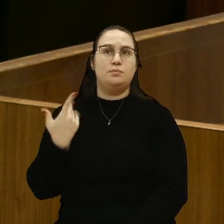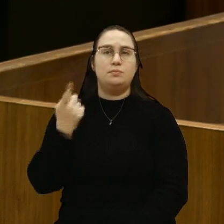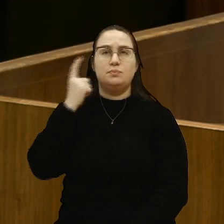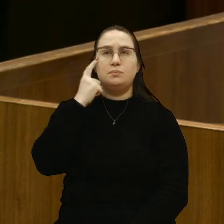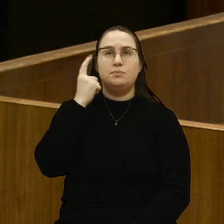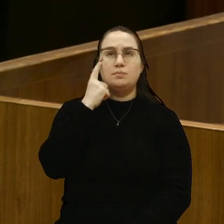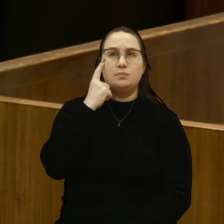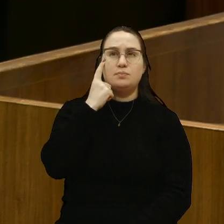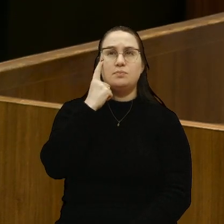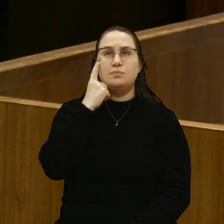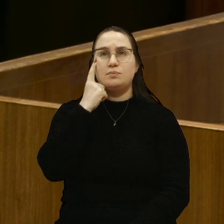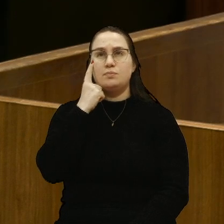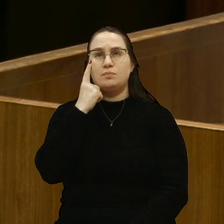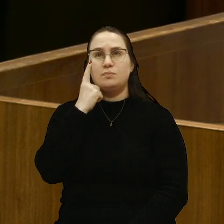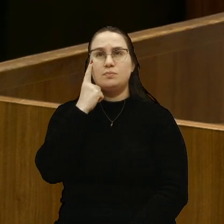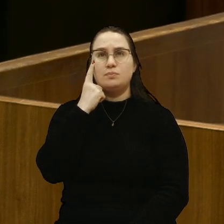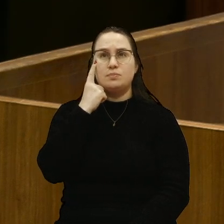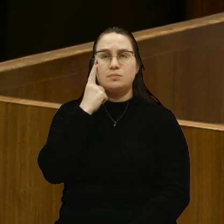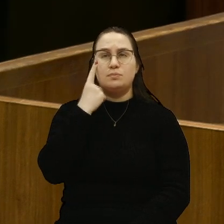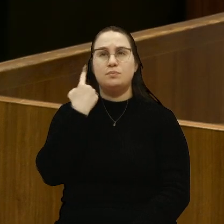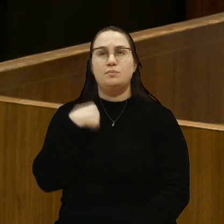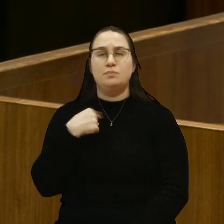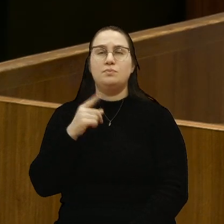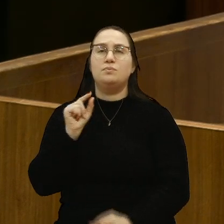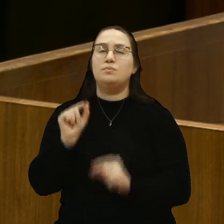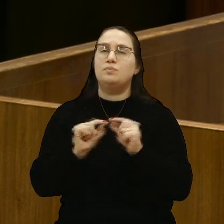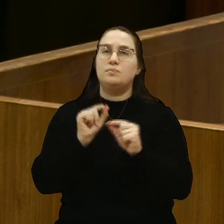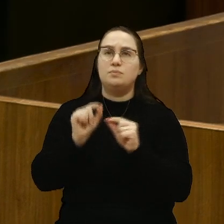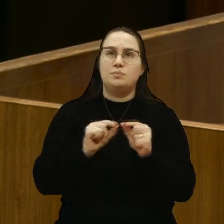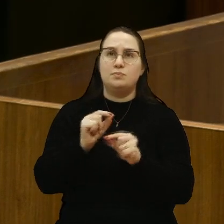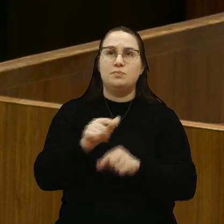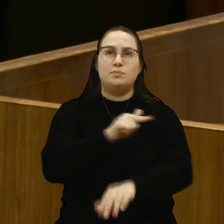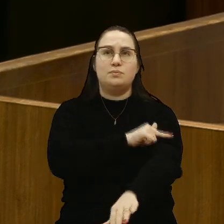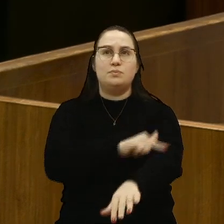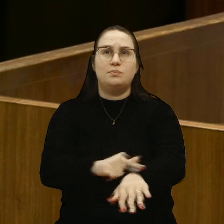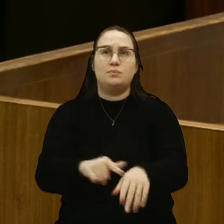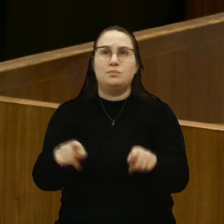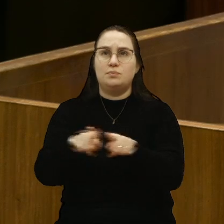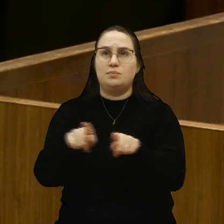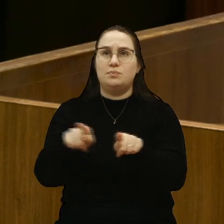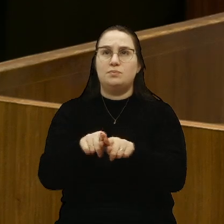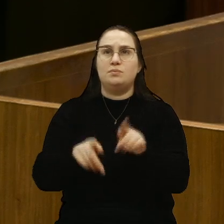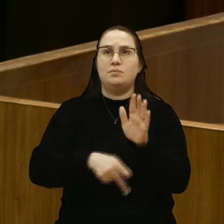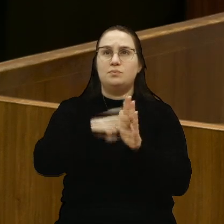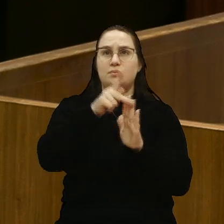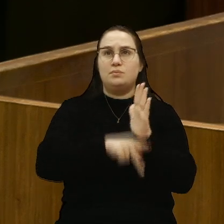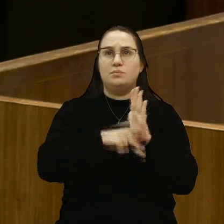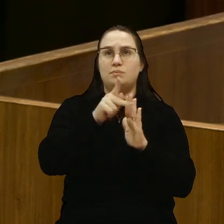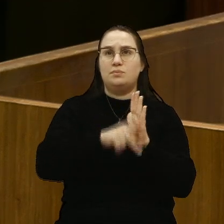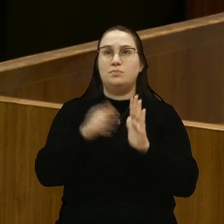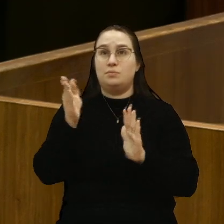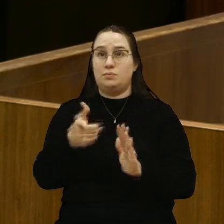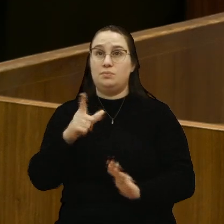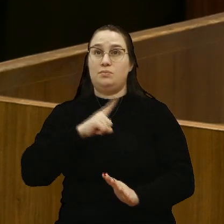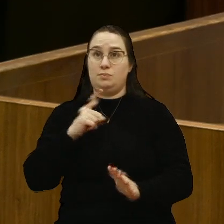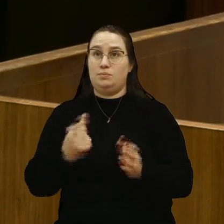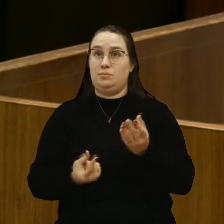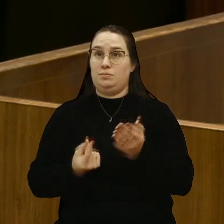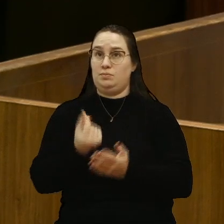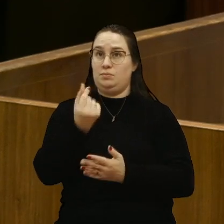pensamos muito nessa questão educacional também, dentro desse projeto, já que gera